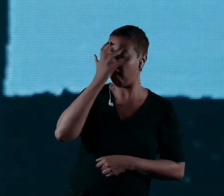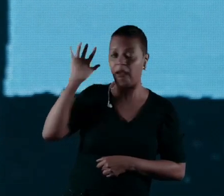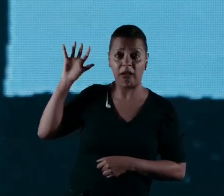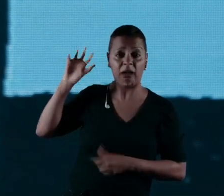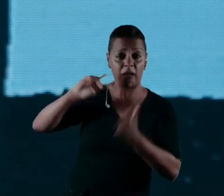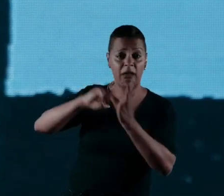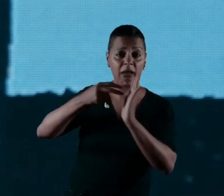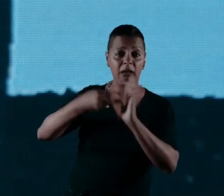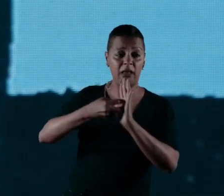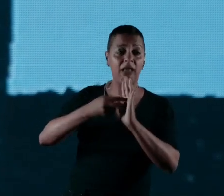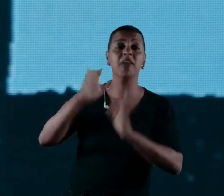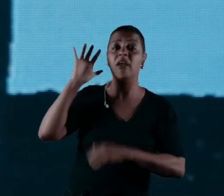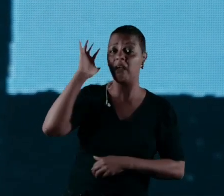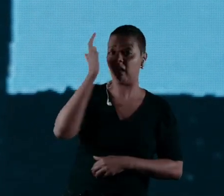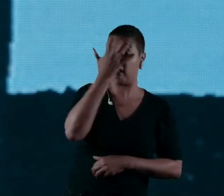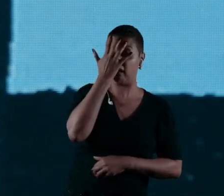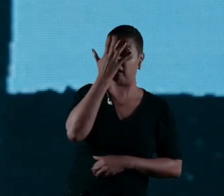hipócrita.